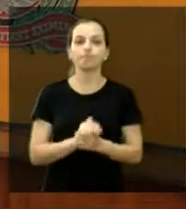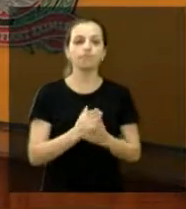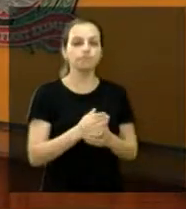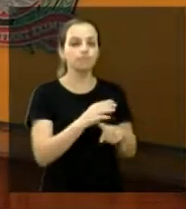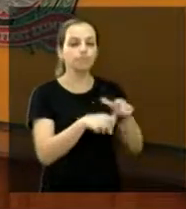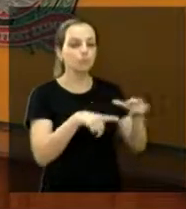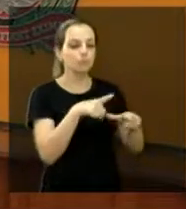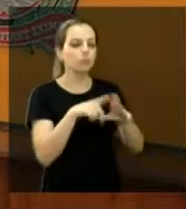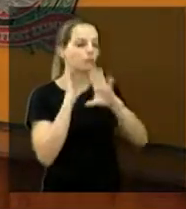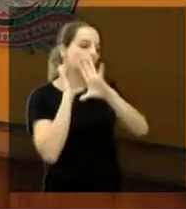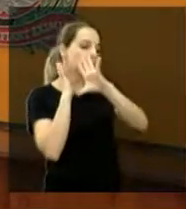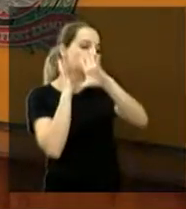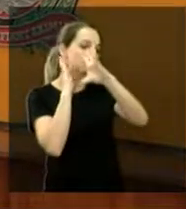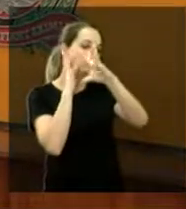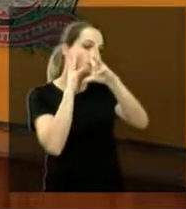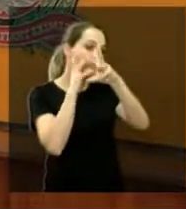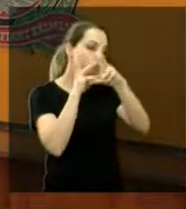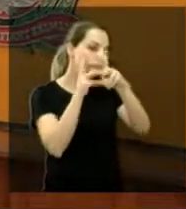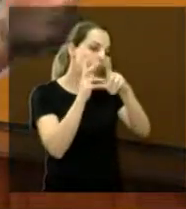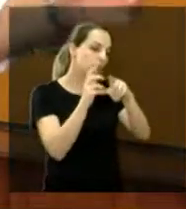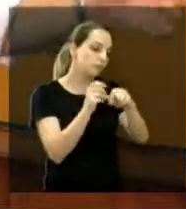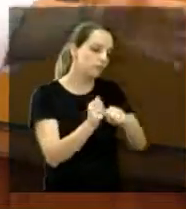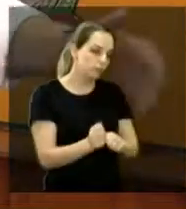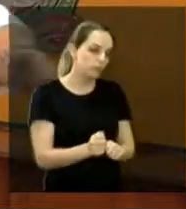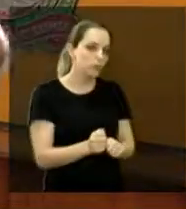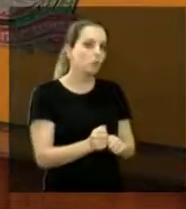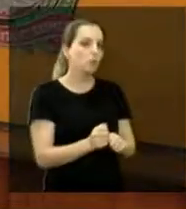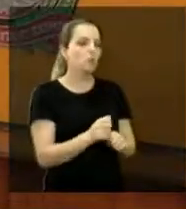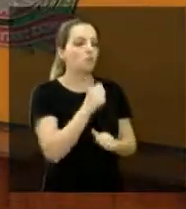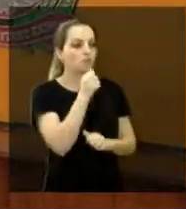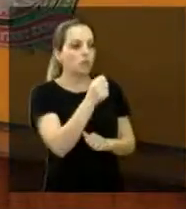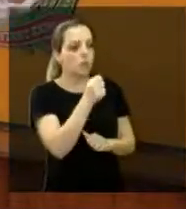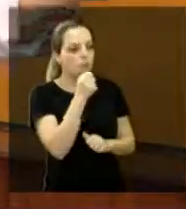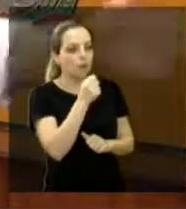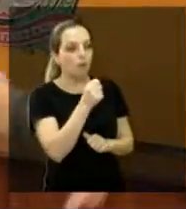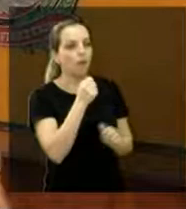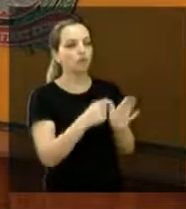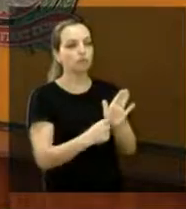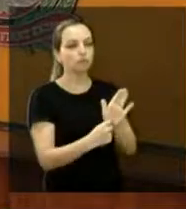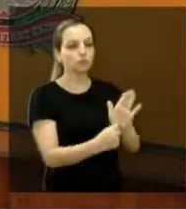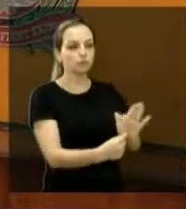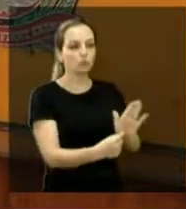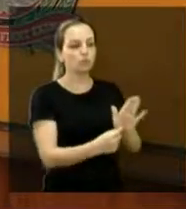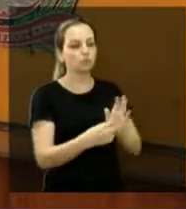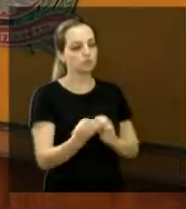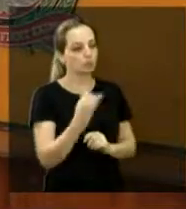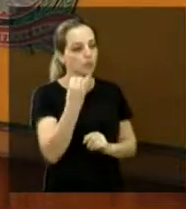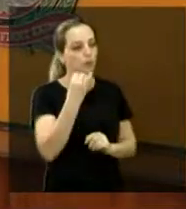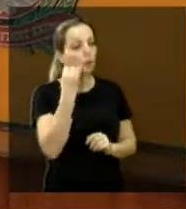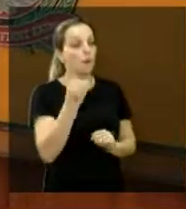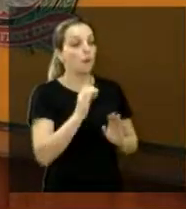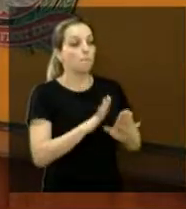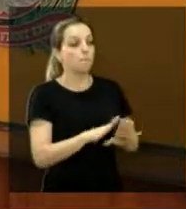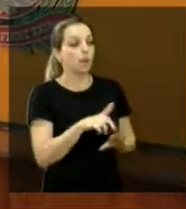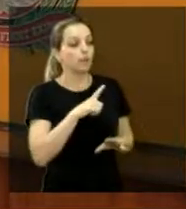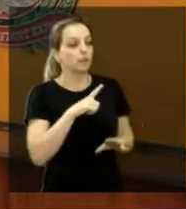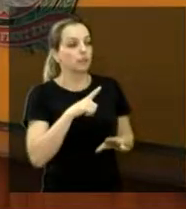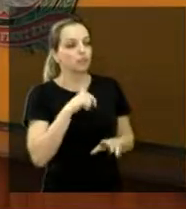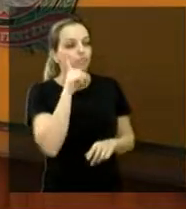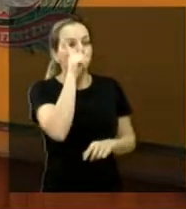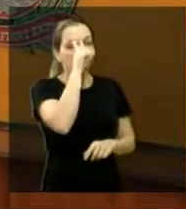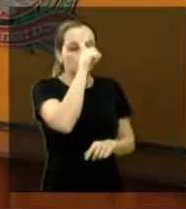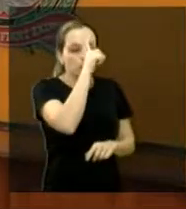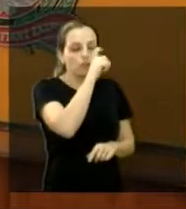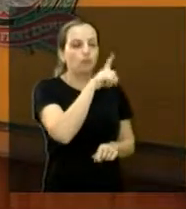tempo com a Ferroviária, teve transmissões que foram fantásticas, compensação teve muita pedra no meio do caminho